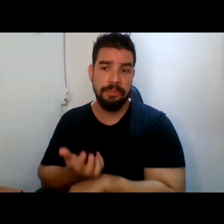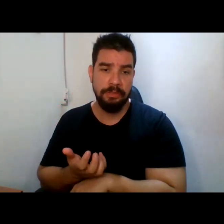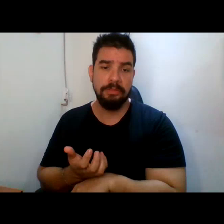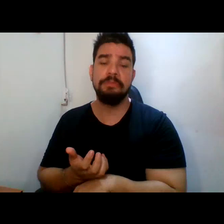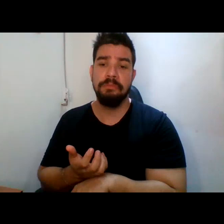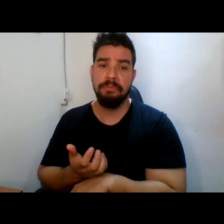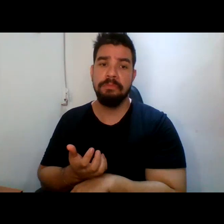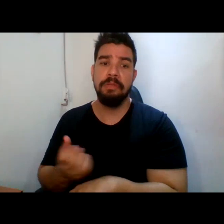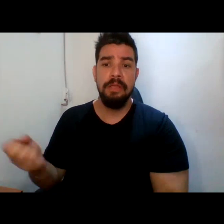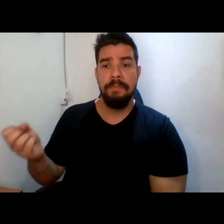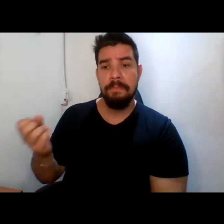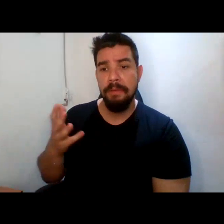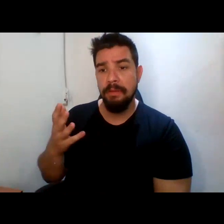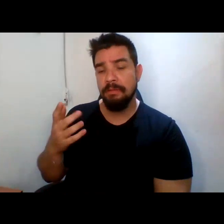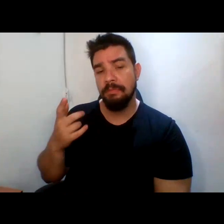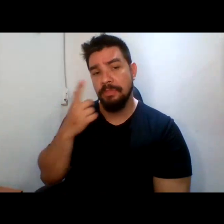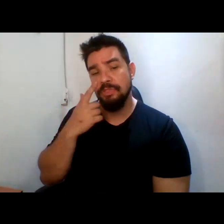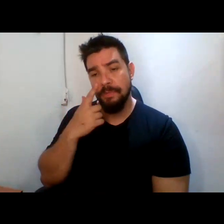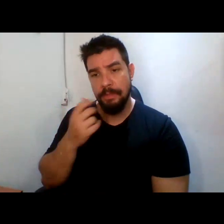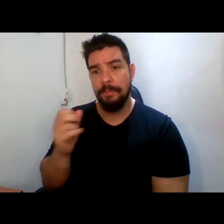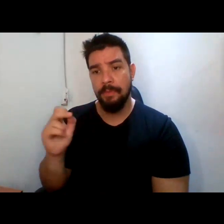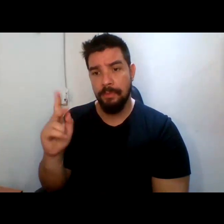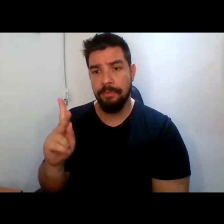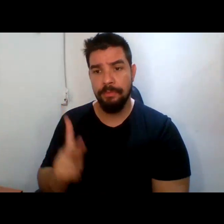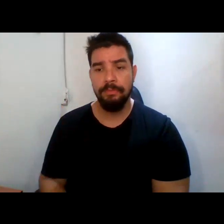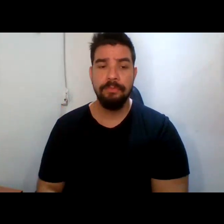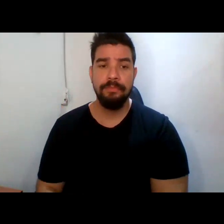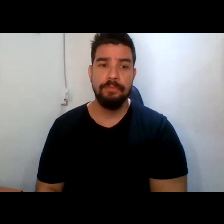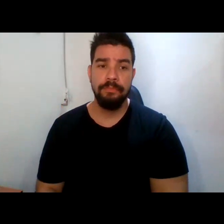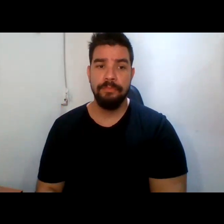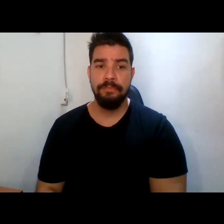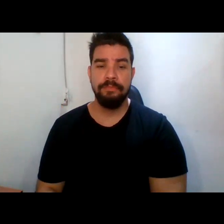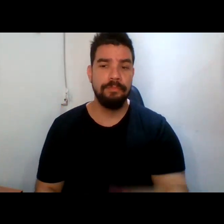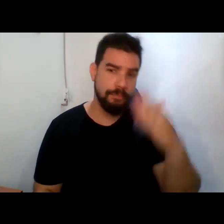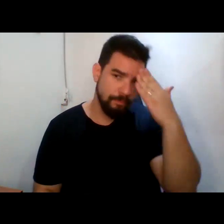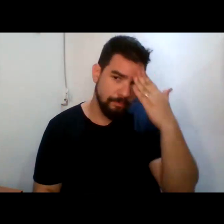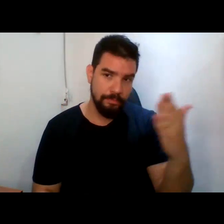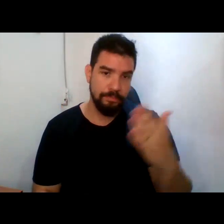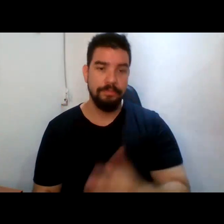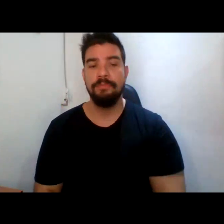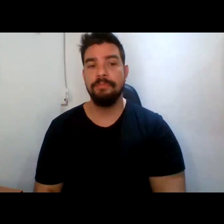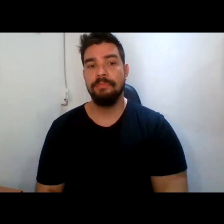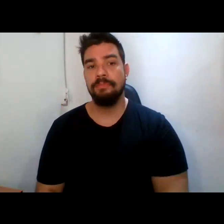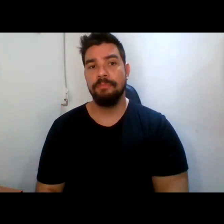gente dar uma olhada, tá bom? Ok, obrigada. Nada.